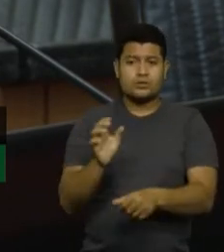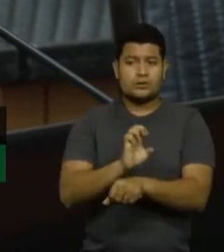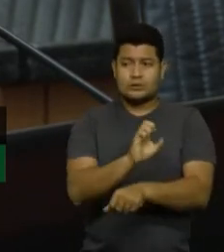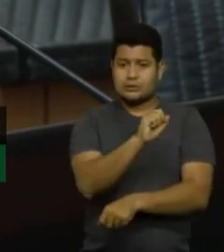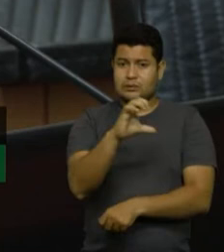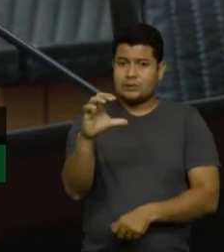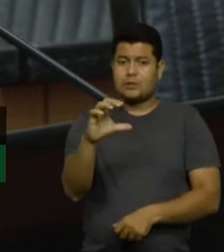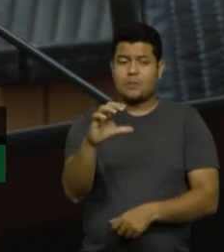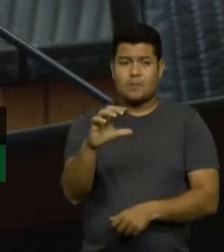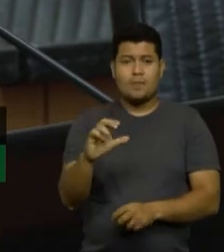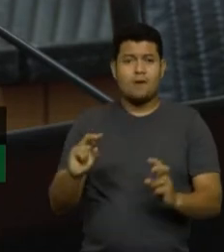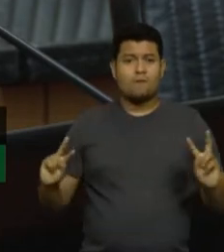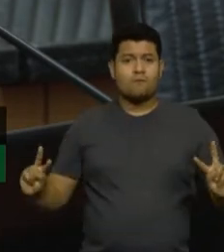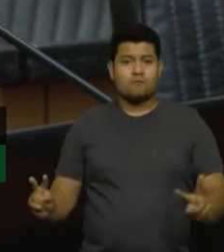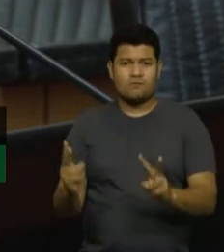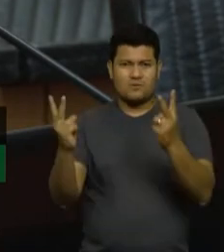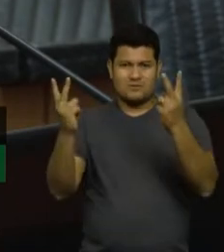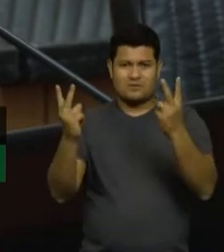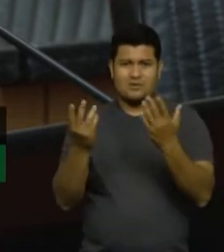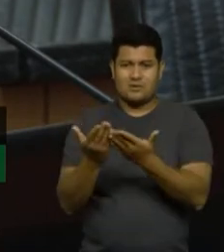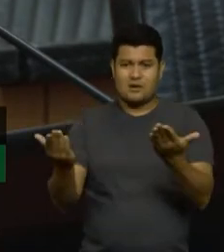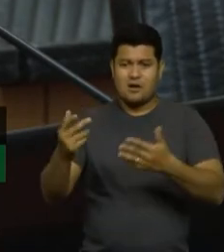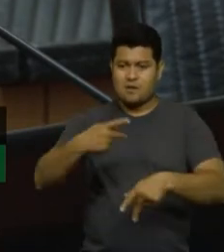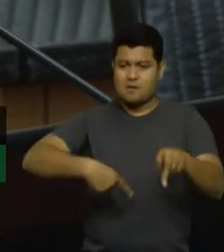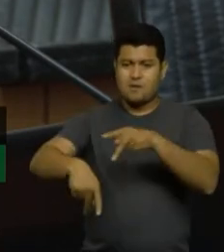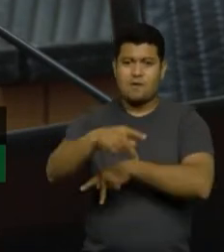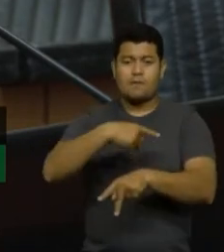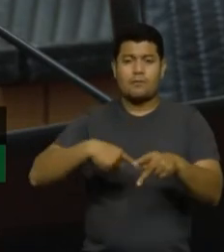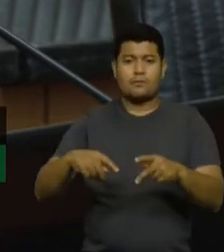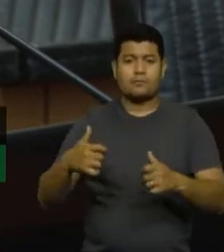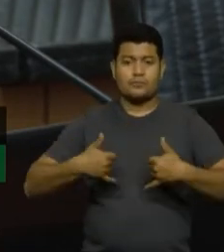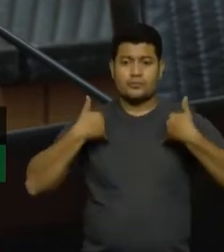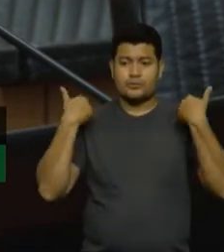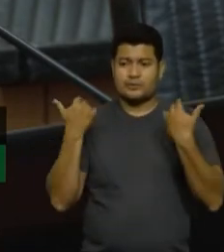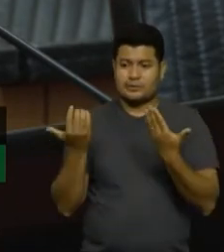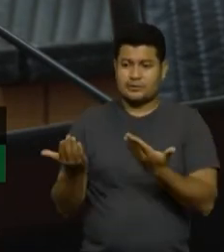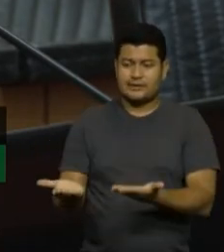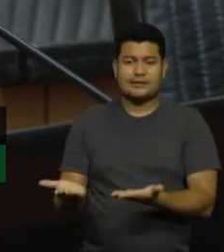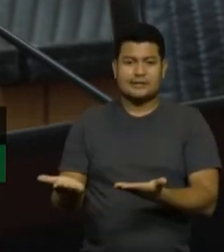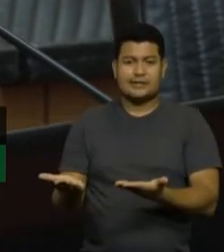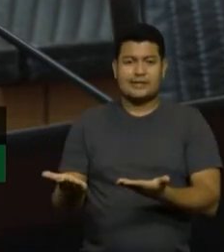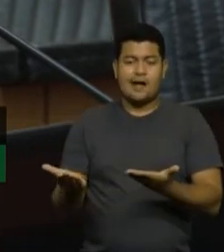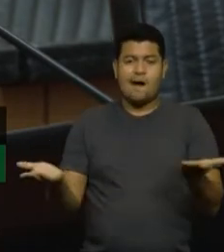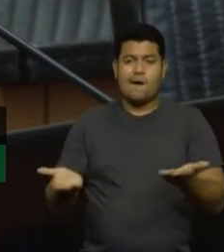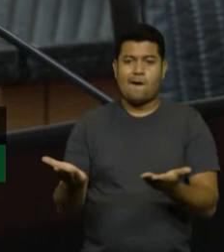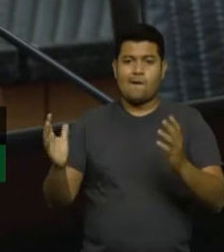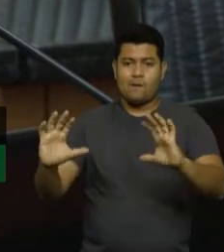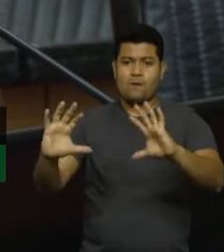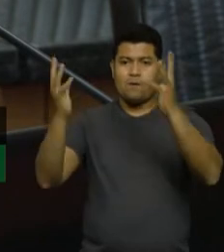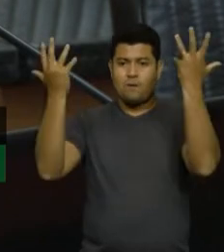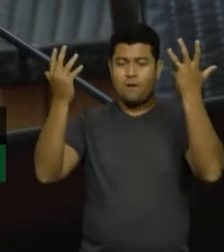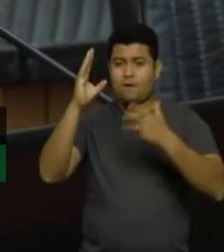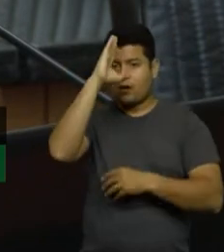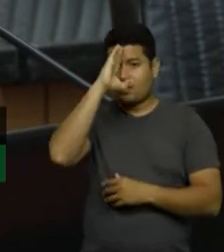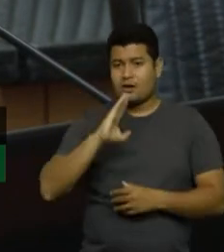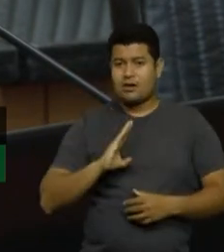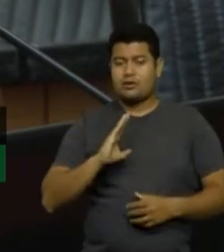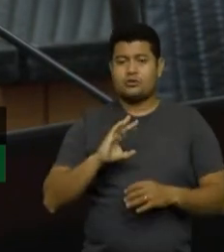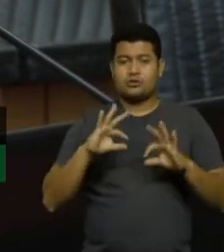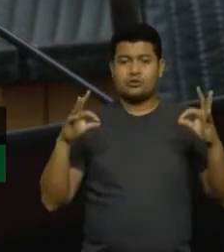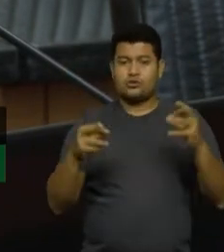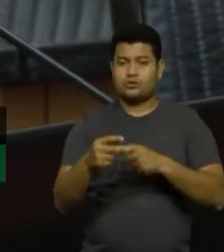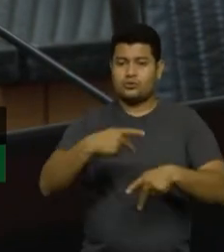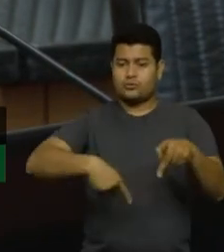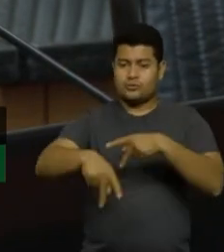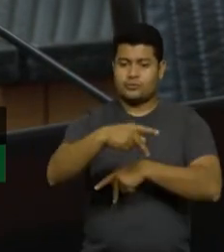Catarina, valorizando seu povo no aniversário do município, dando esta festa gratuitamente a toda a população. Por